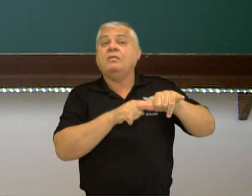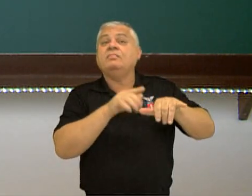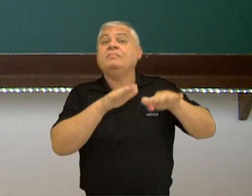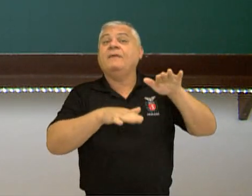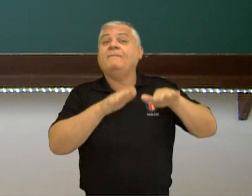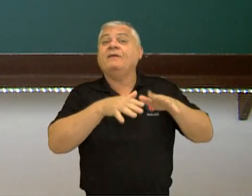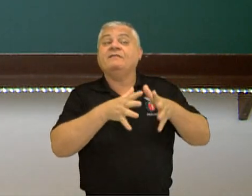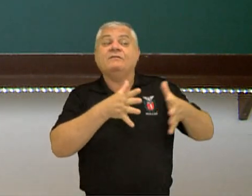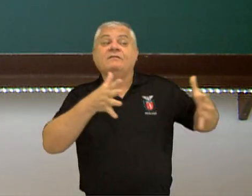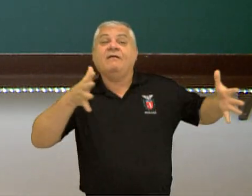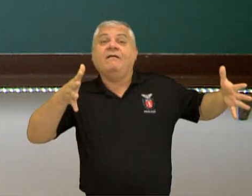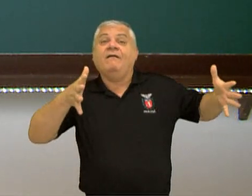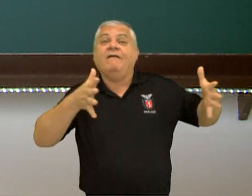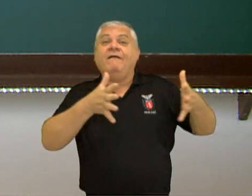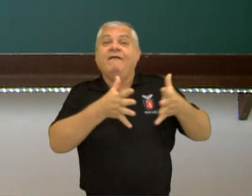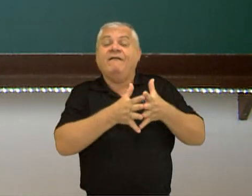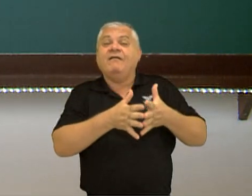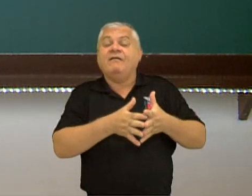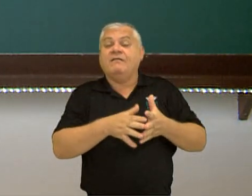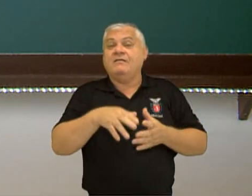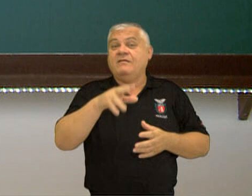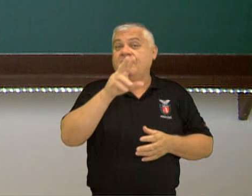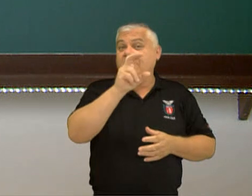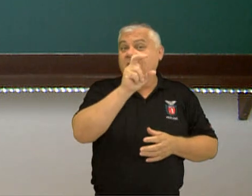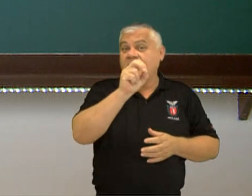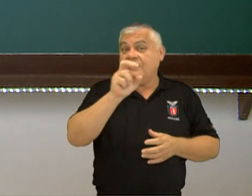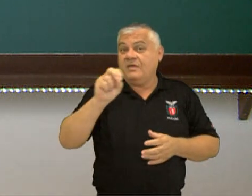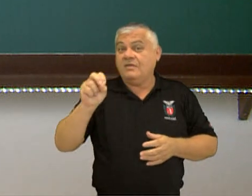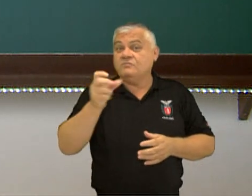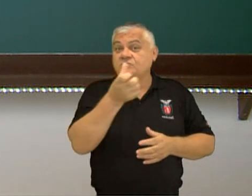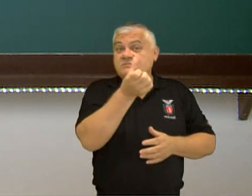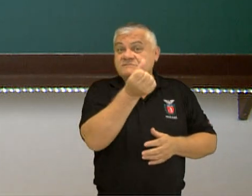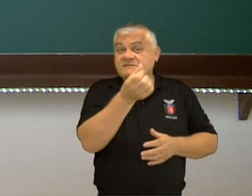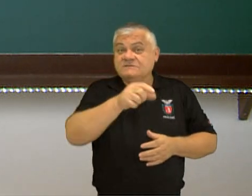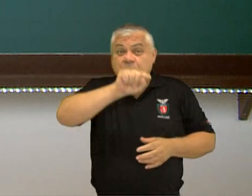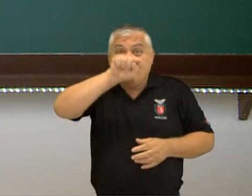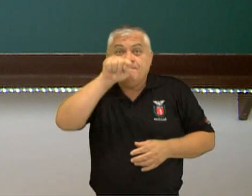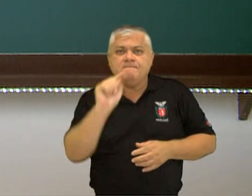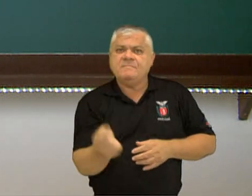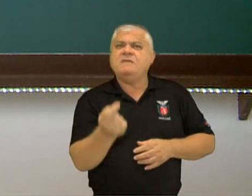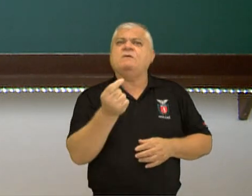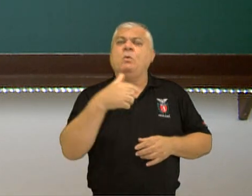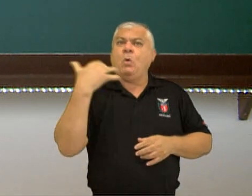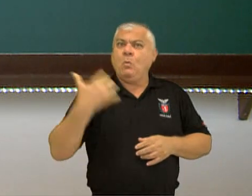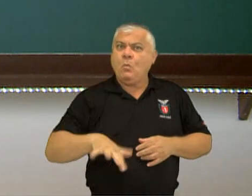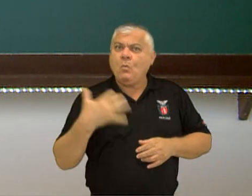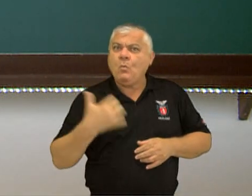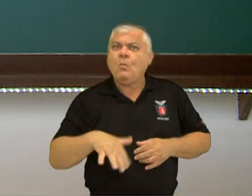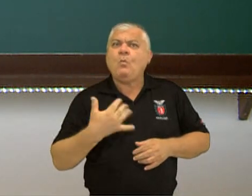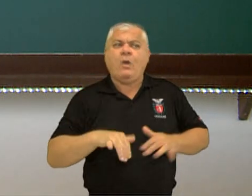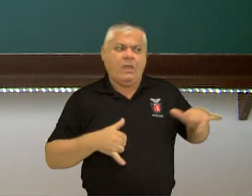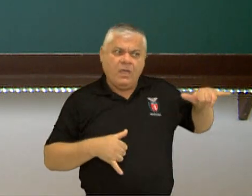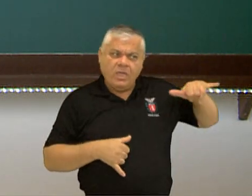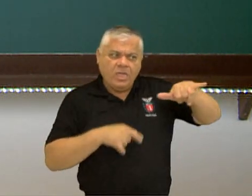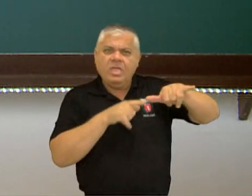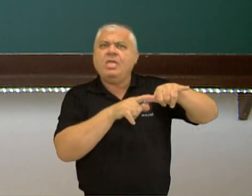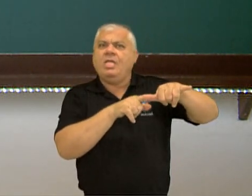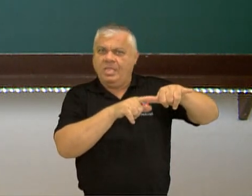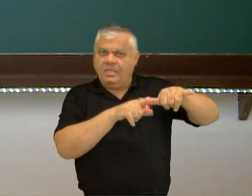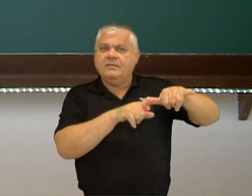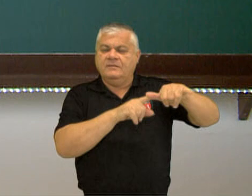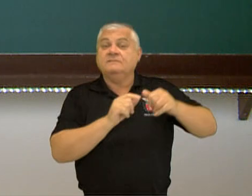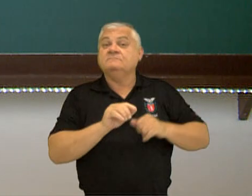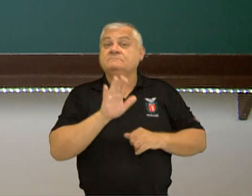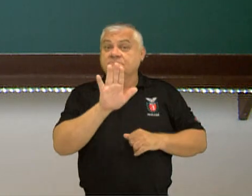avião, não custará menos de R$500, R$600.000, dependendo do porte do tipo do avião. Além